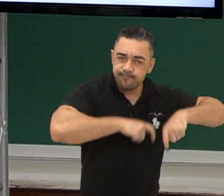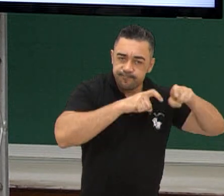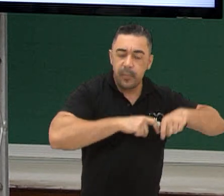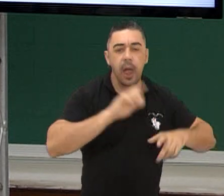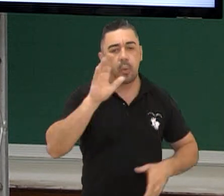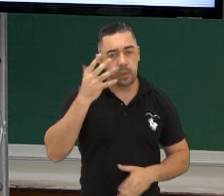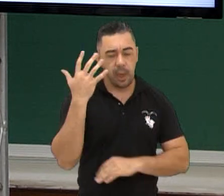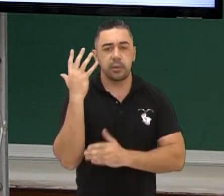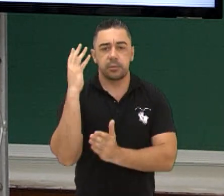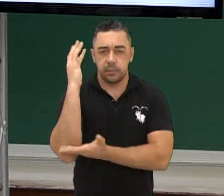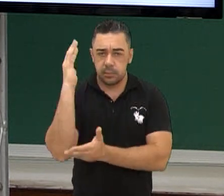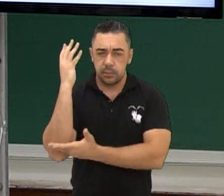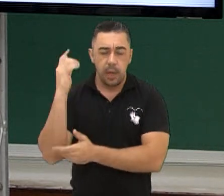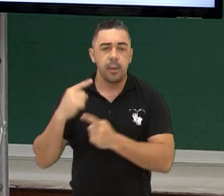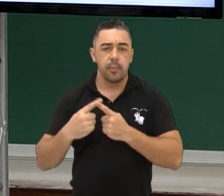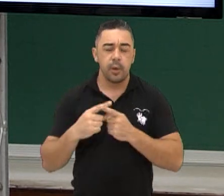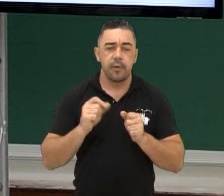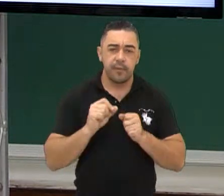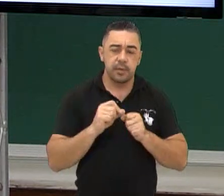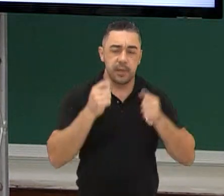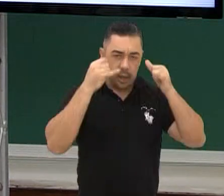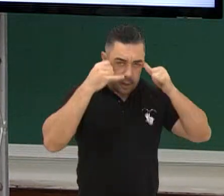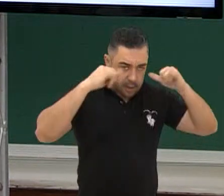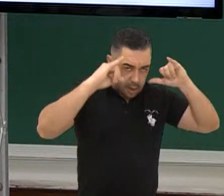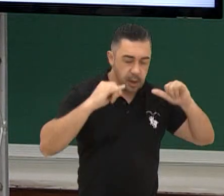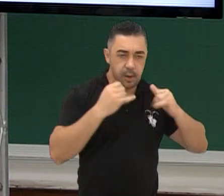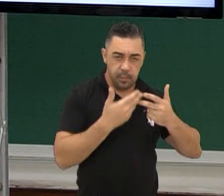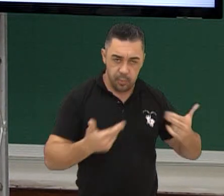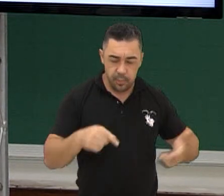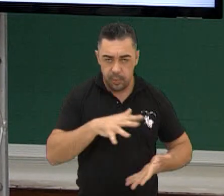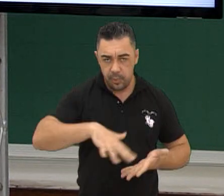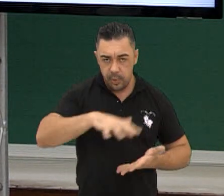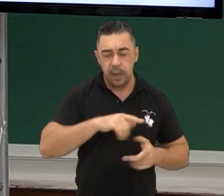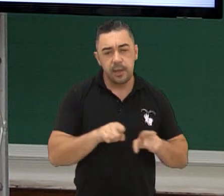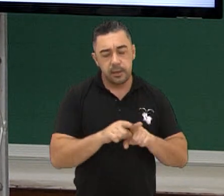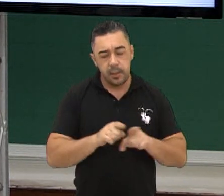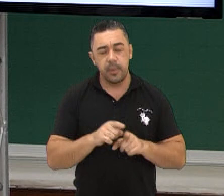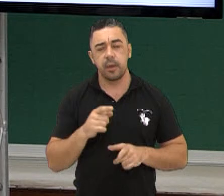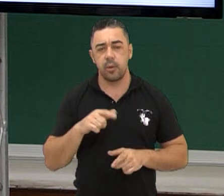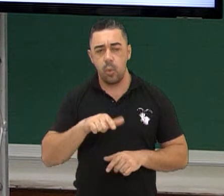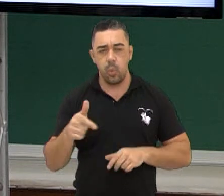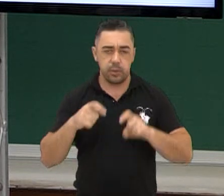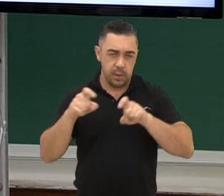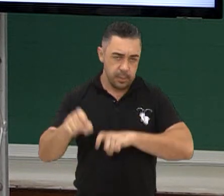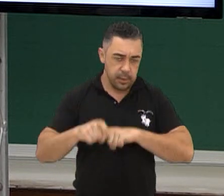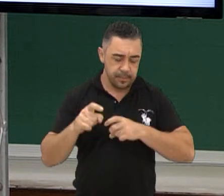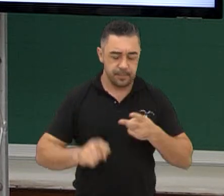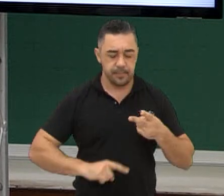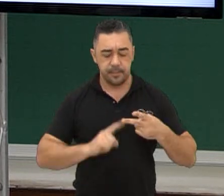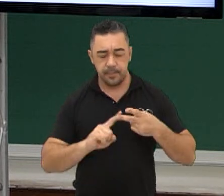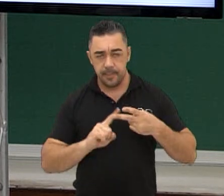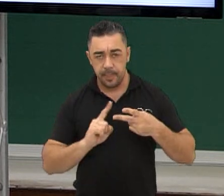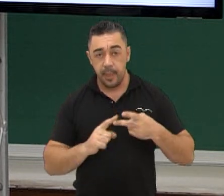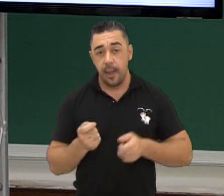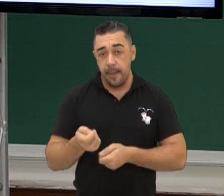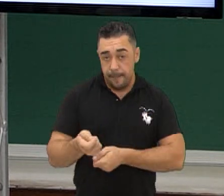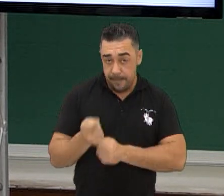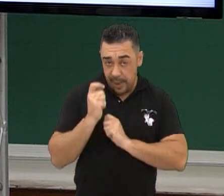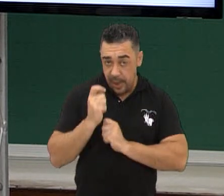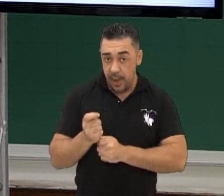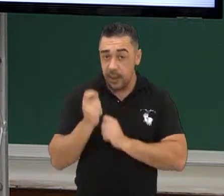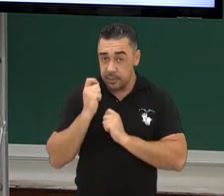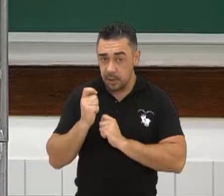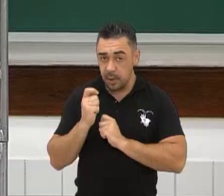desmatado para a criação de gado e também para a plantação, né, de diversas culturas vegetais. Pesca. Então, a pesca também acaba